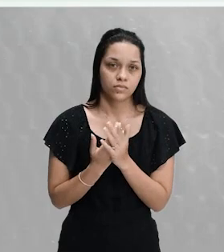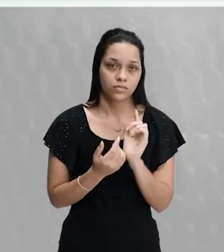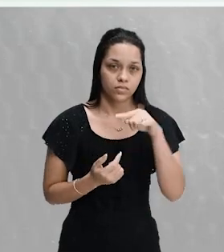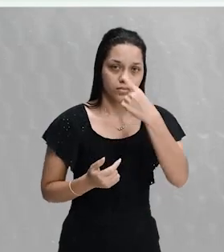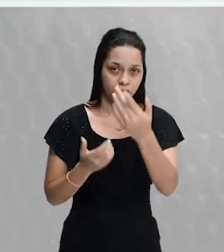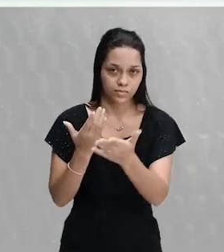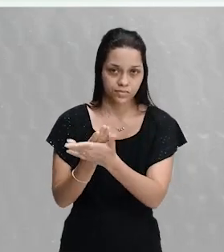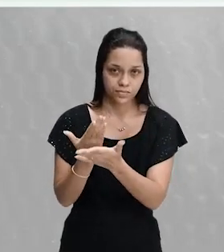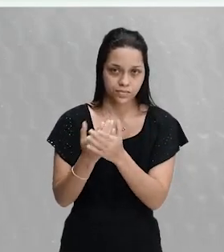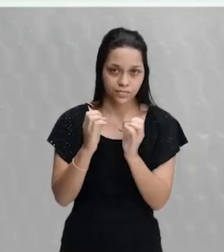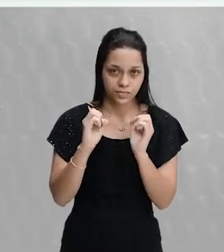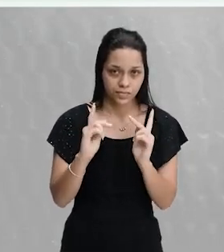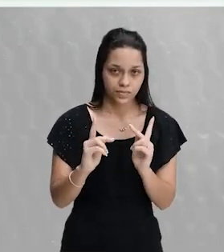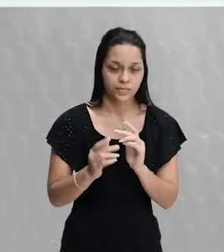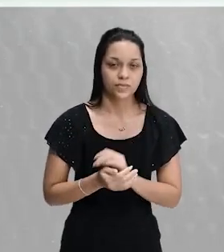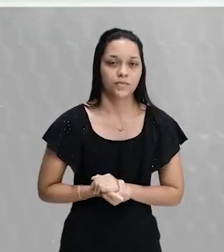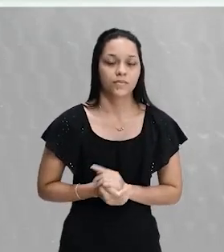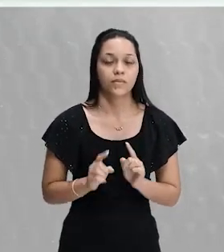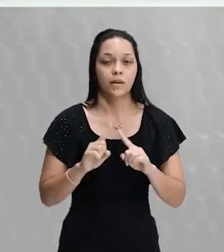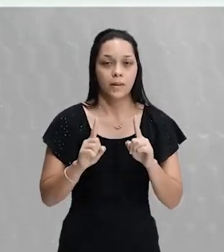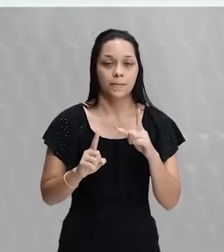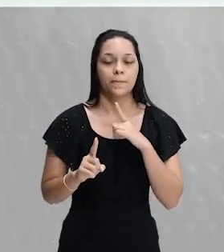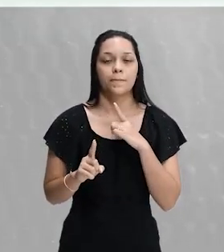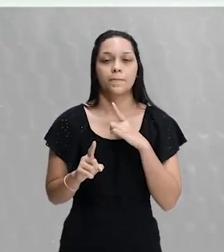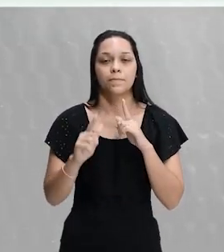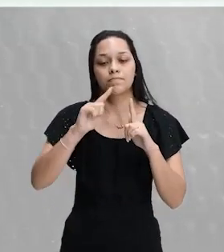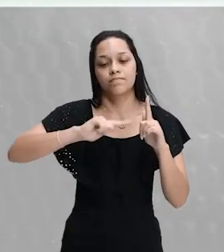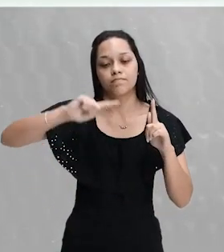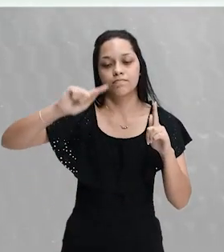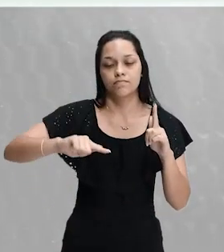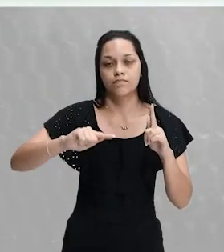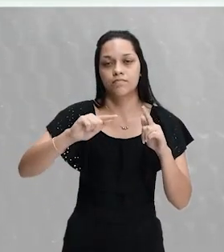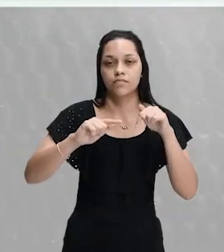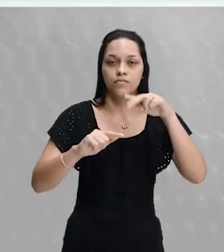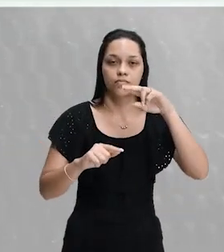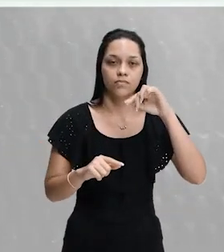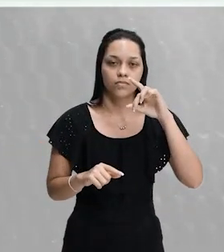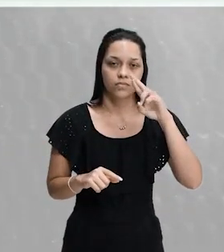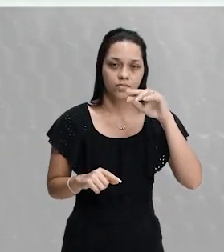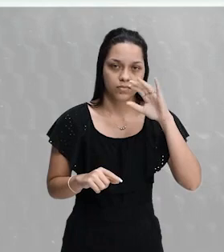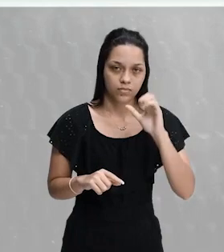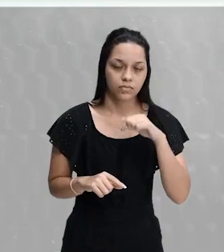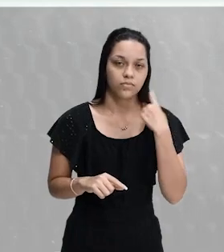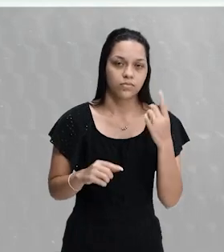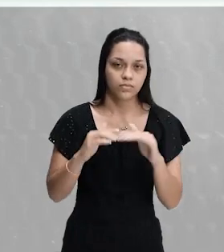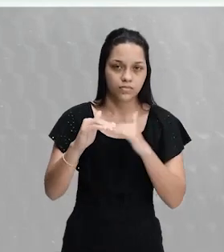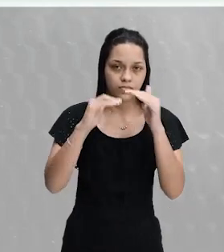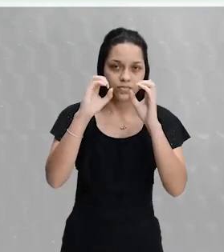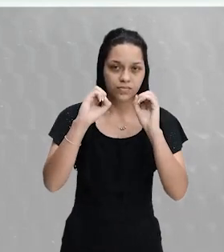aulas posteriores, tá? Mas esse é o formato do gráfico de uma função quadrática, é assim que a gente